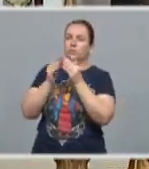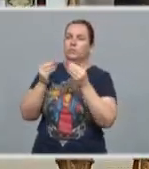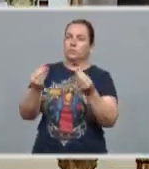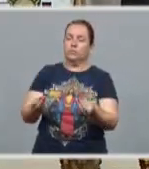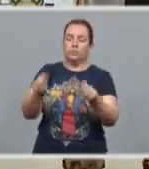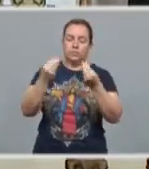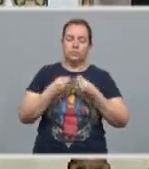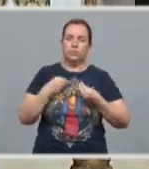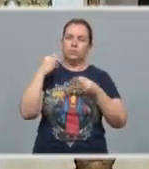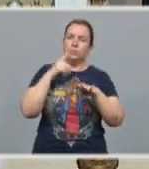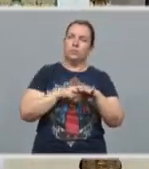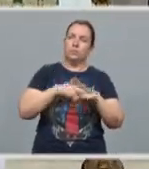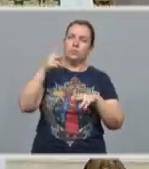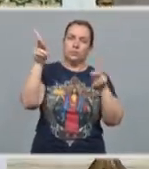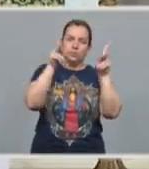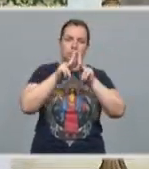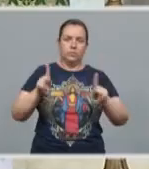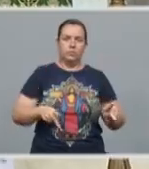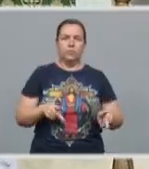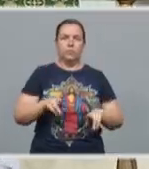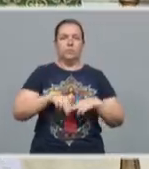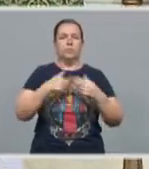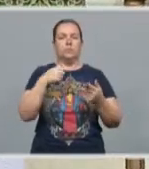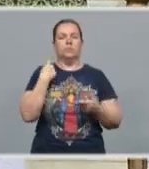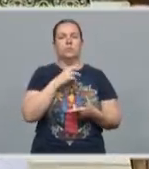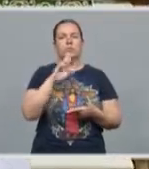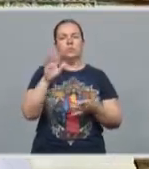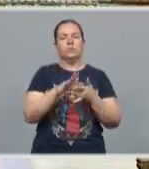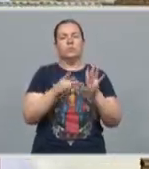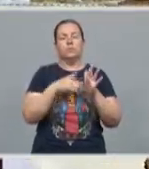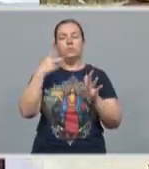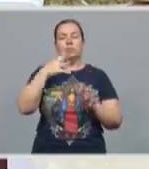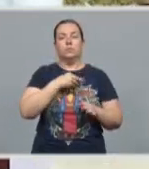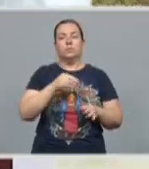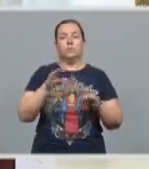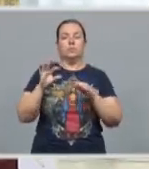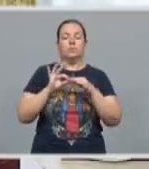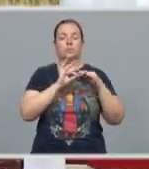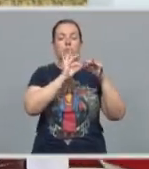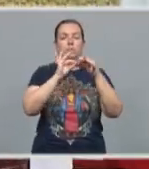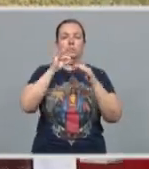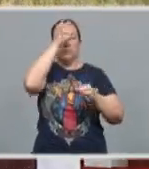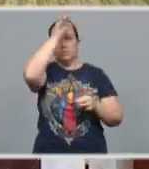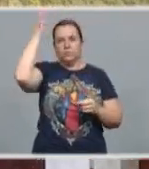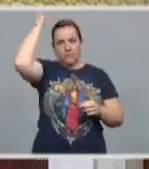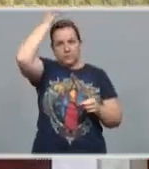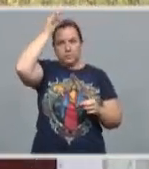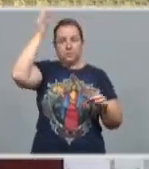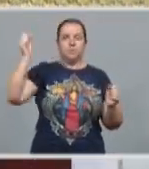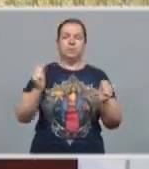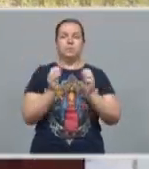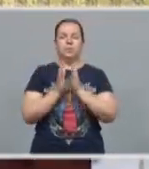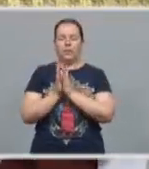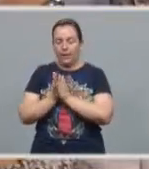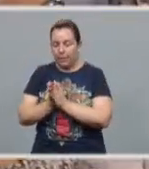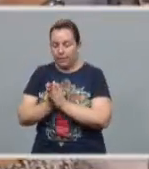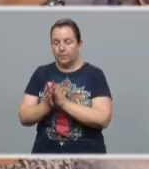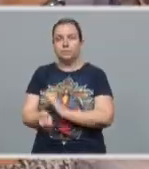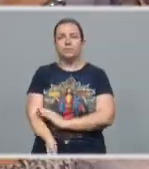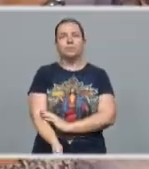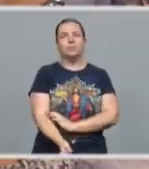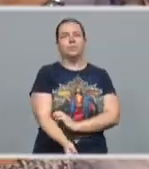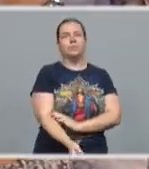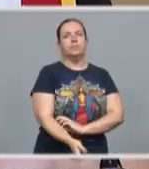ao nosso tempo a vossa paz. Por nosso Senhor Jesus Cristo, vosso Filho, na unidade do Espírito Santo.